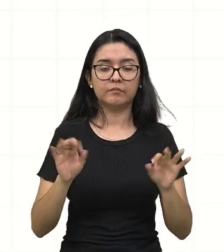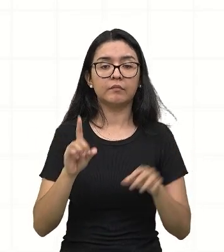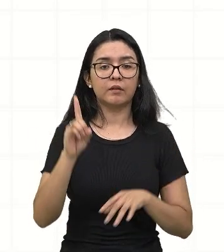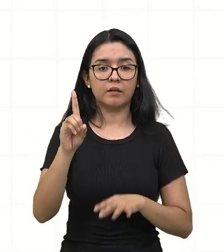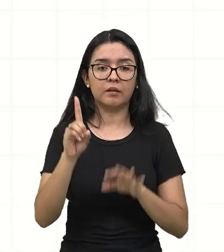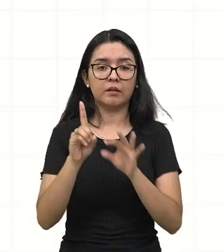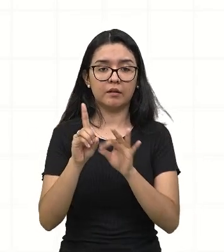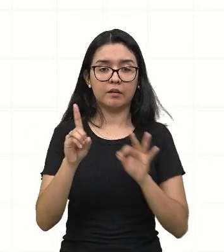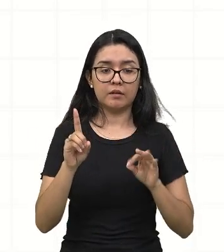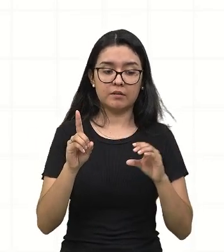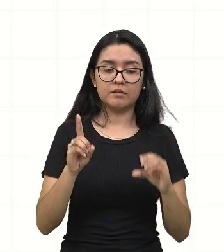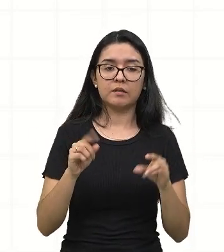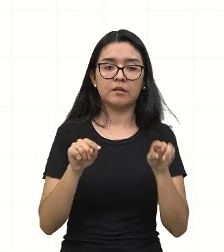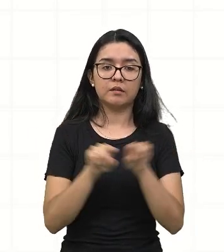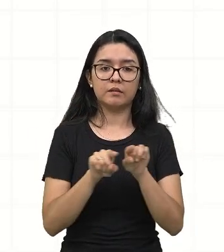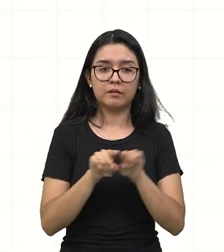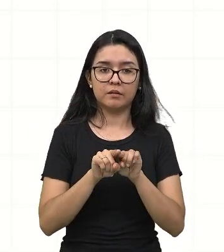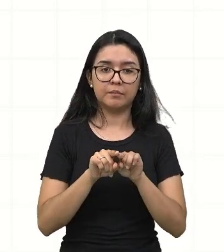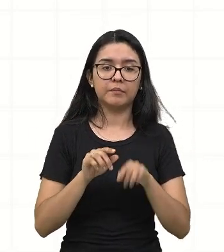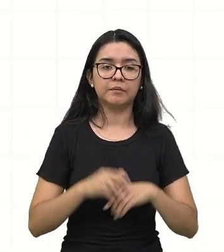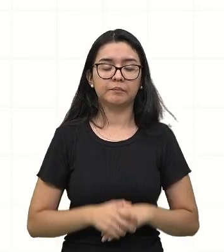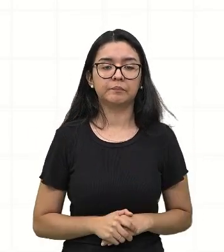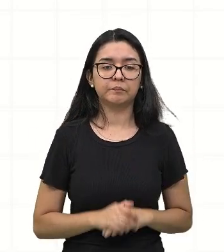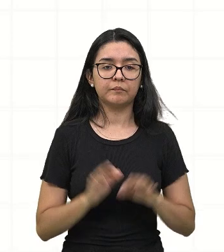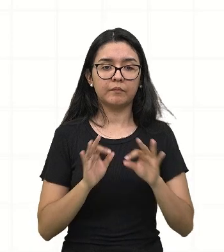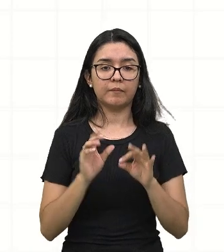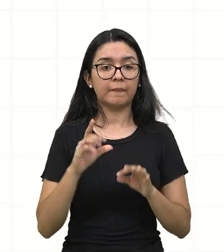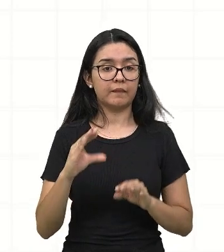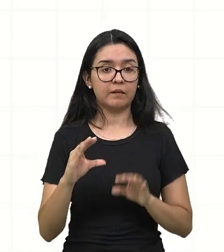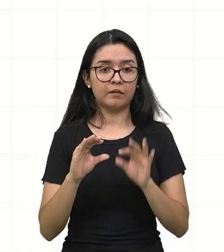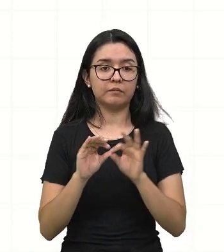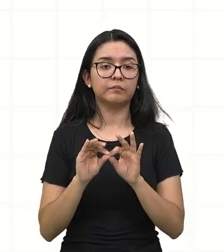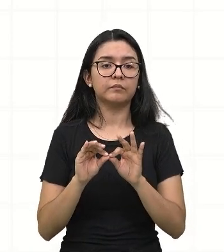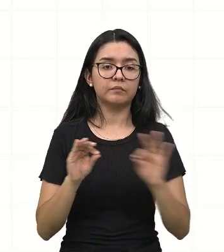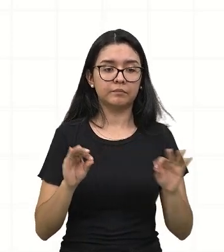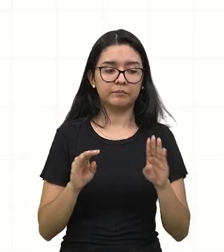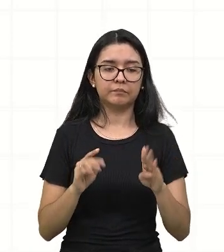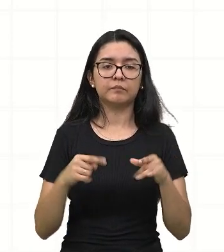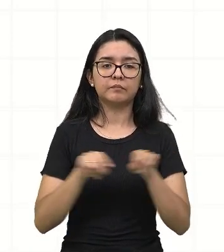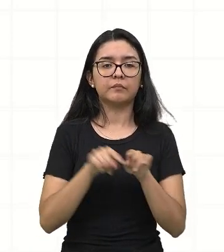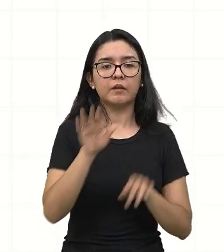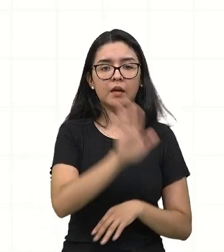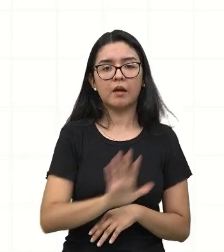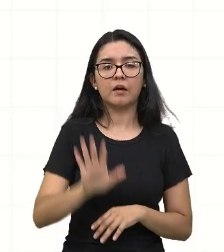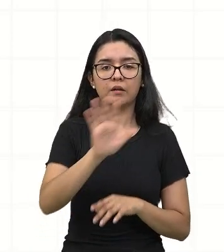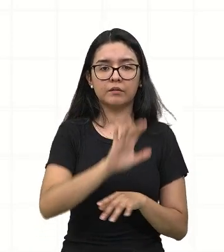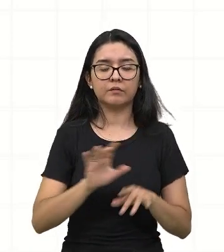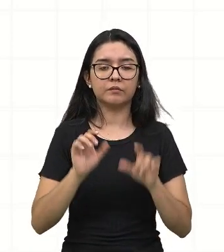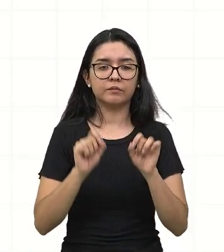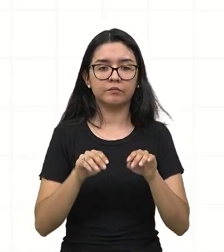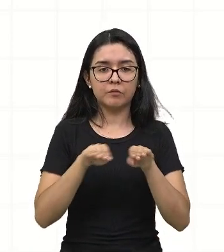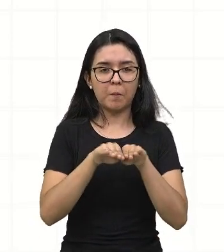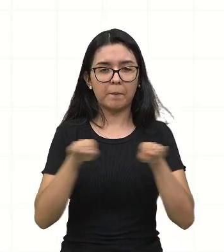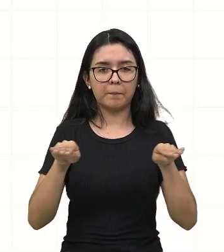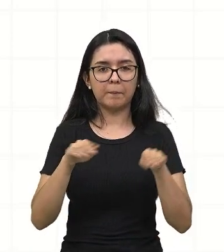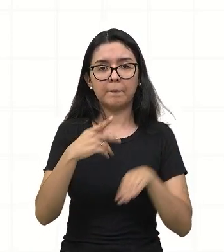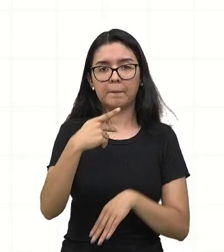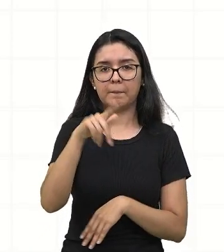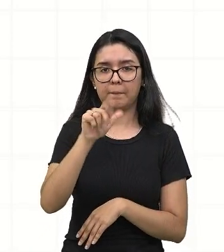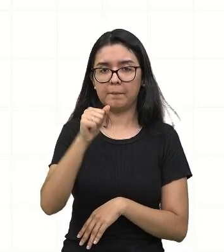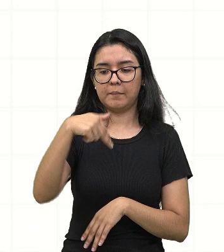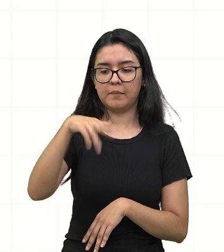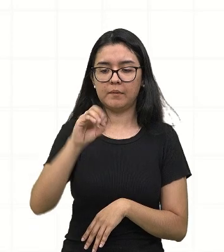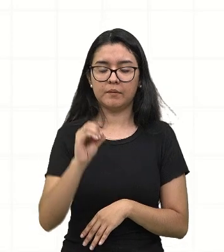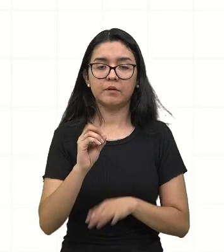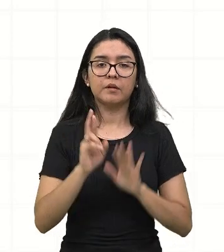polígono, cada aresta do polígono nos dá a ideia de um segmento de reta, e a parte de dentro ele nos dá a ideia de um plano, lembrando que o plano nós representamos